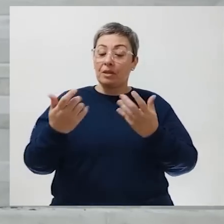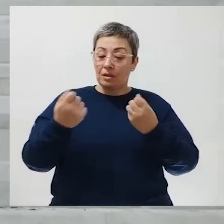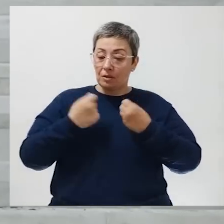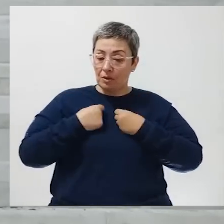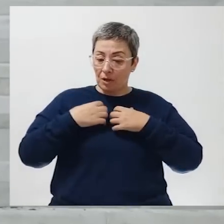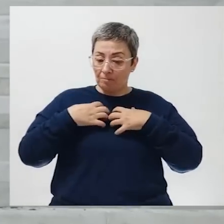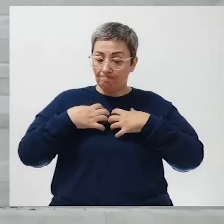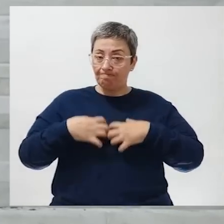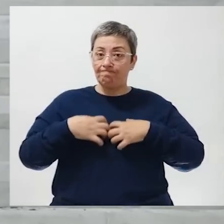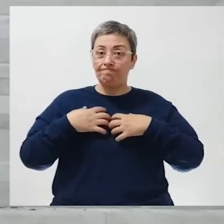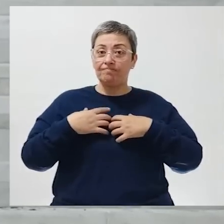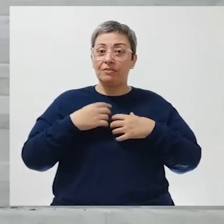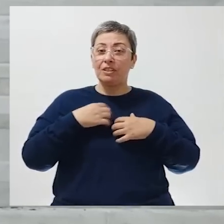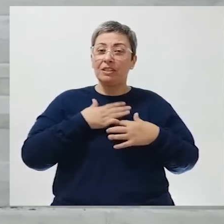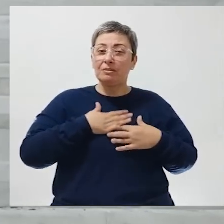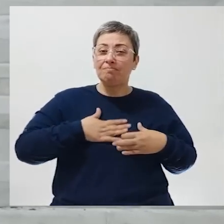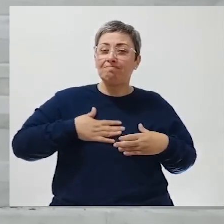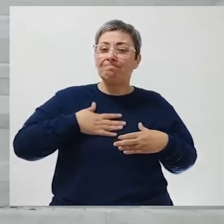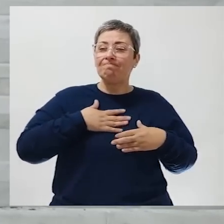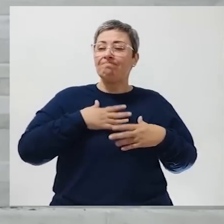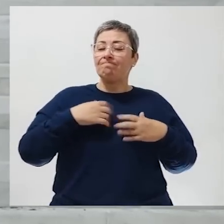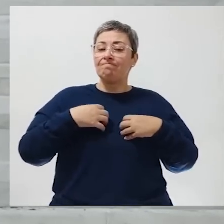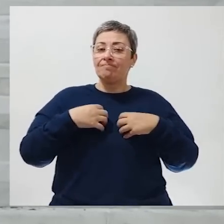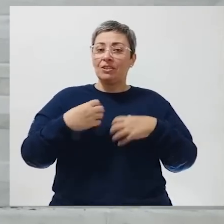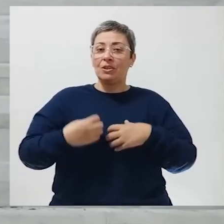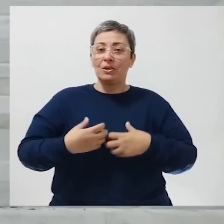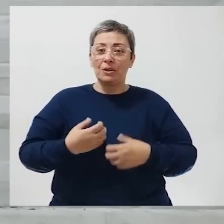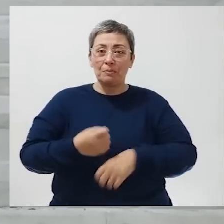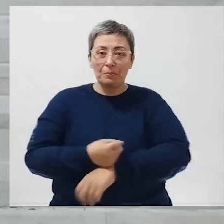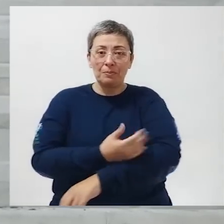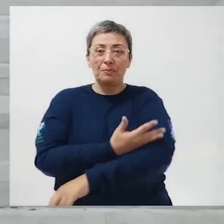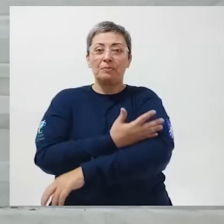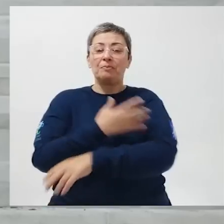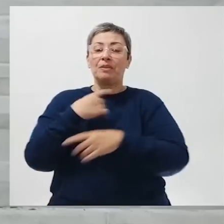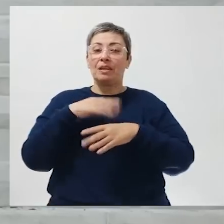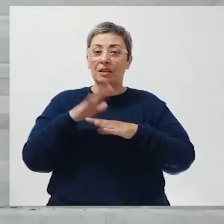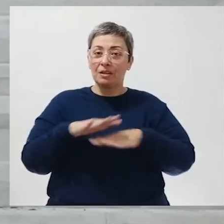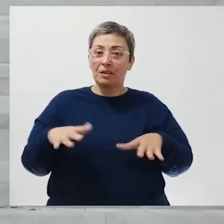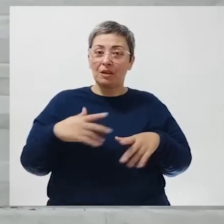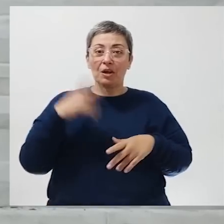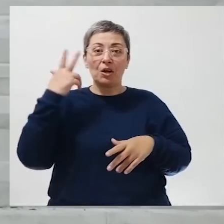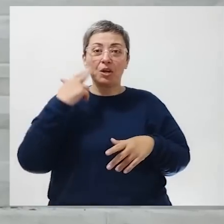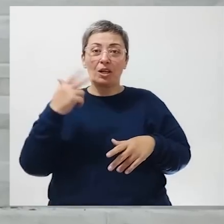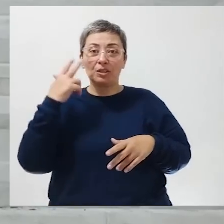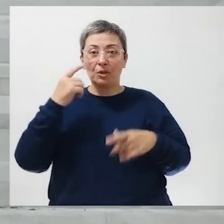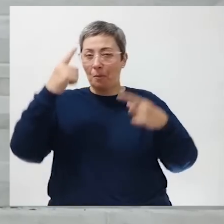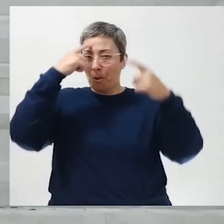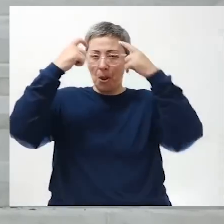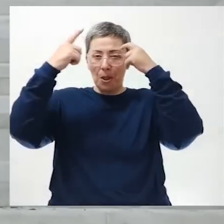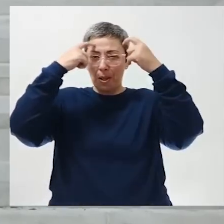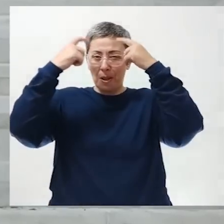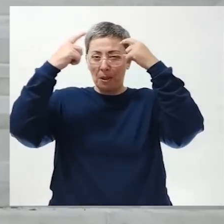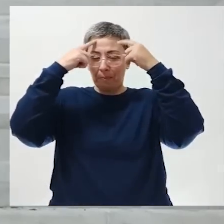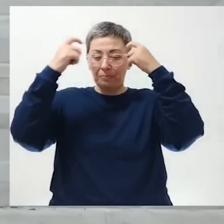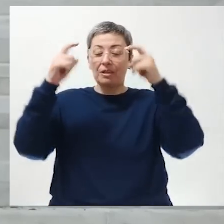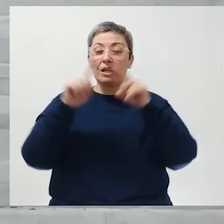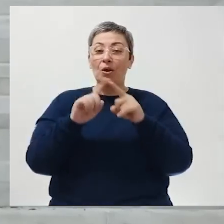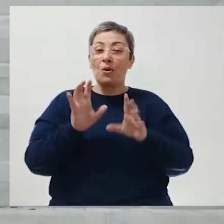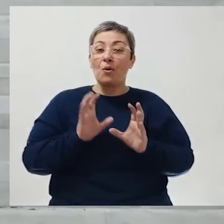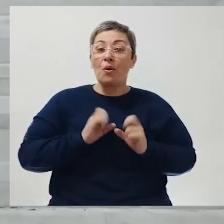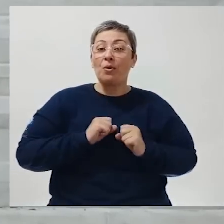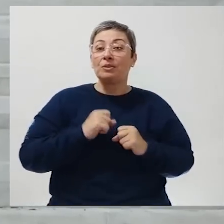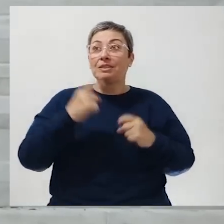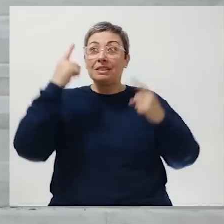de conforto emocional para as nossas crianças. As crianças são naturalmente criativas. Elas gostam